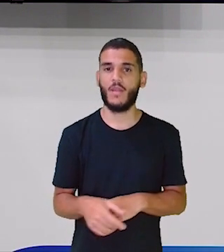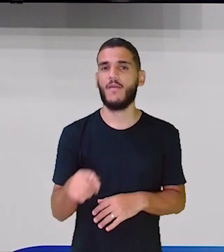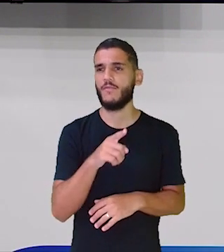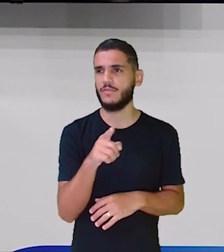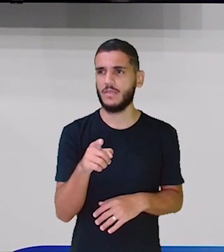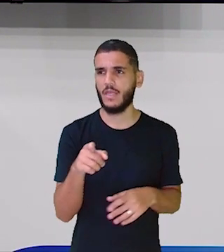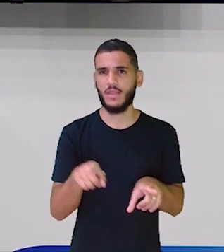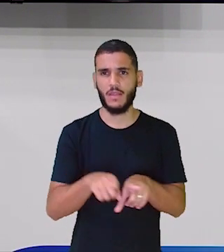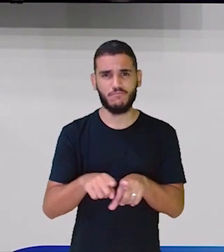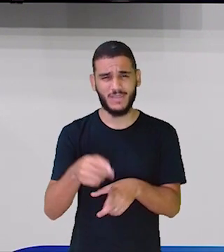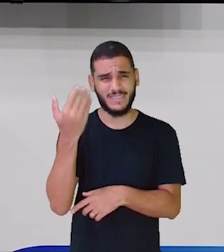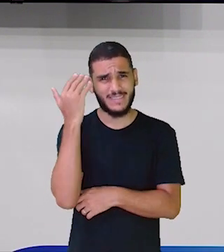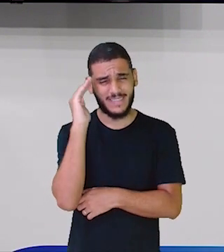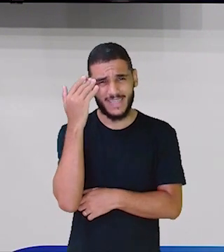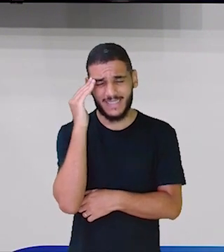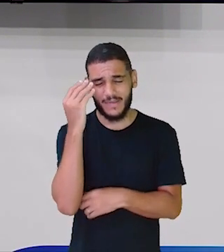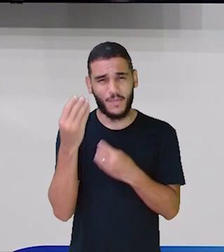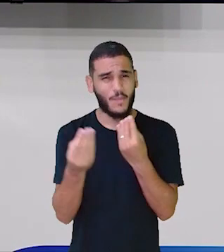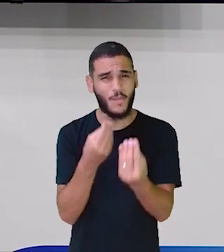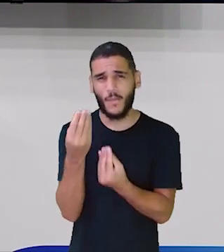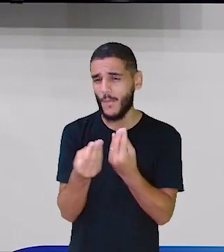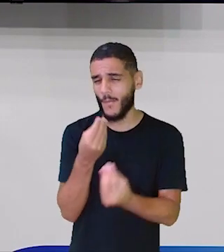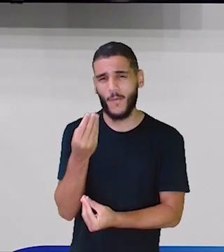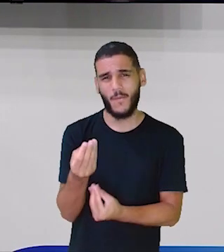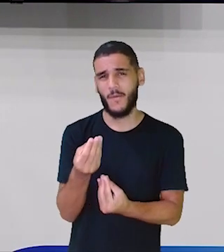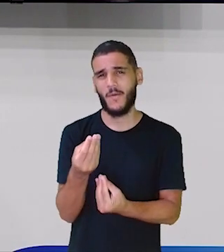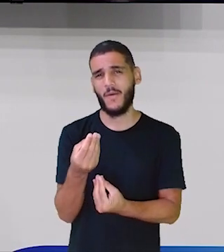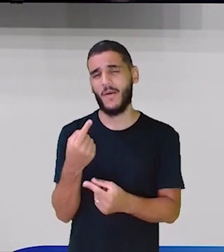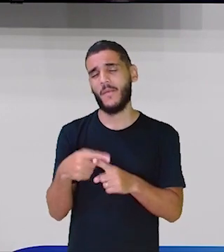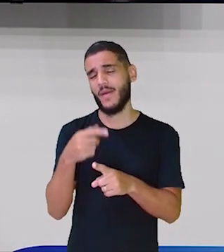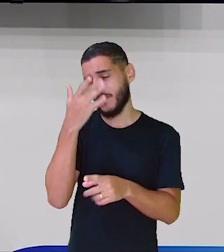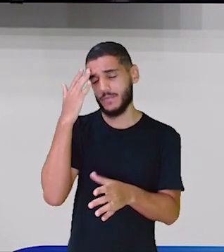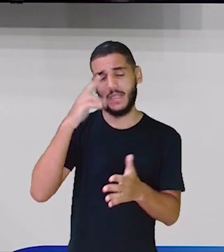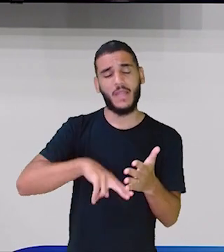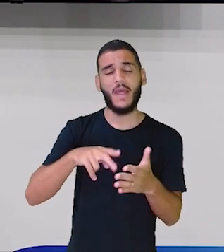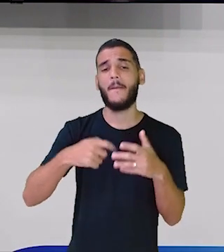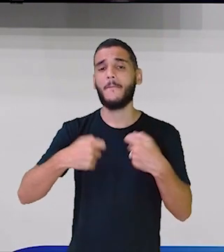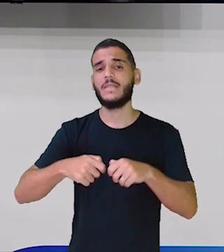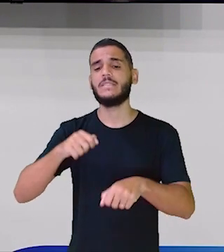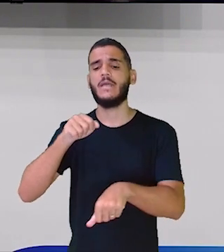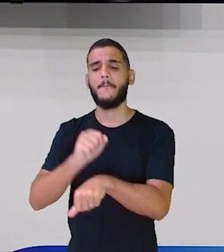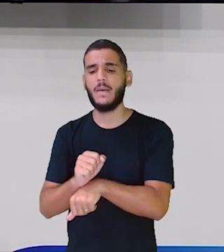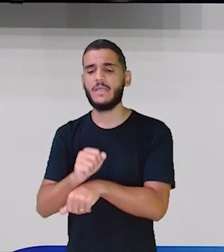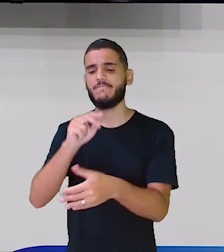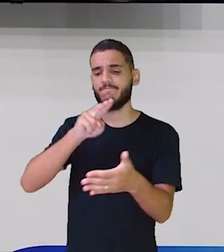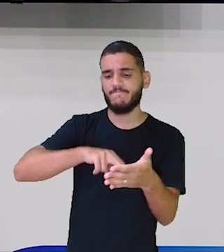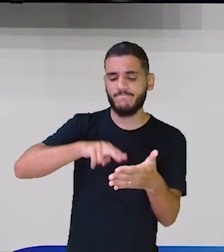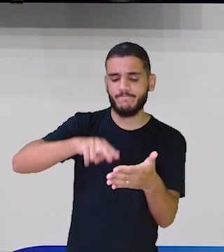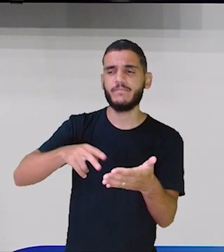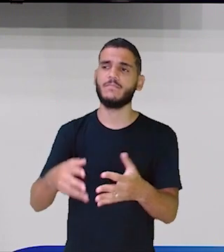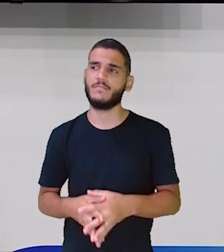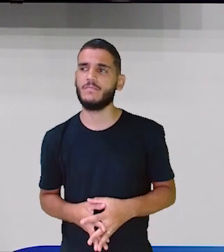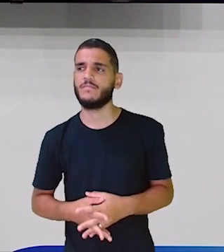também, para o entendimento da pessoa e o seu entendimento quando está lendo, é necessário fazer essas pausas no texto.